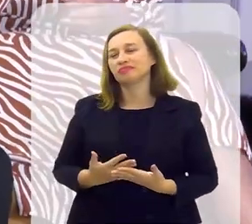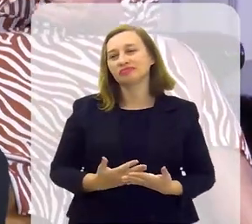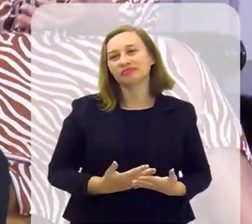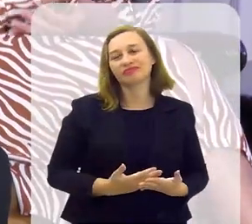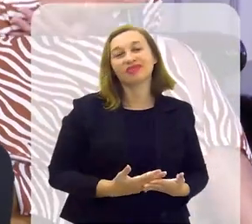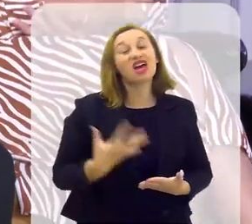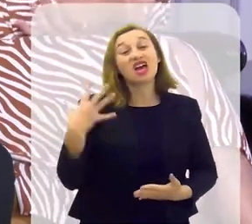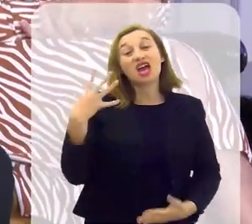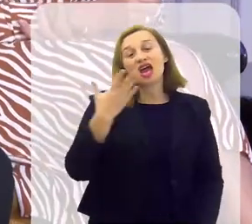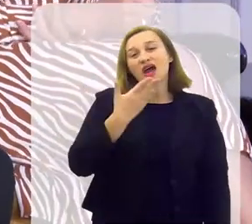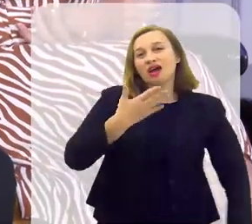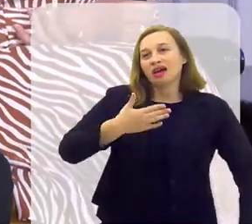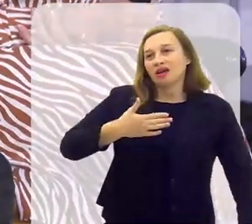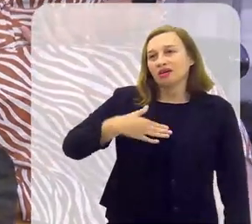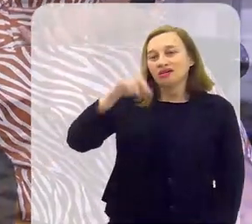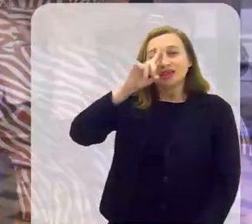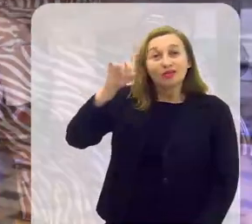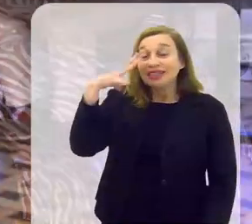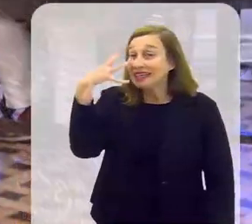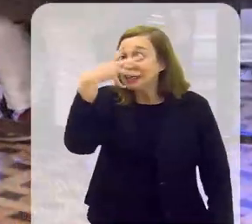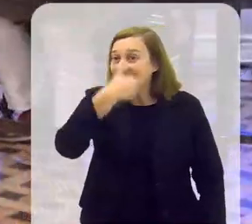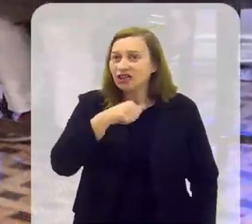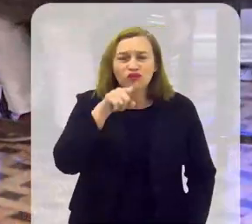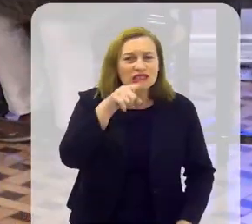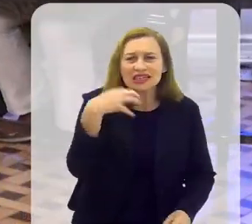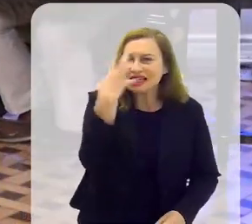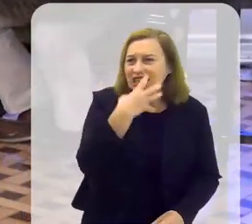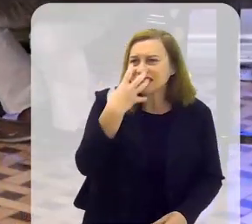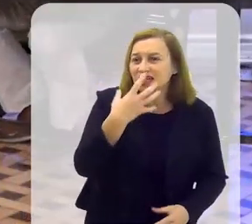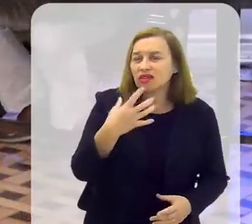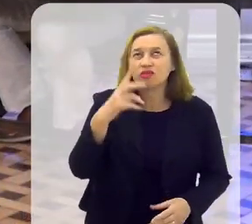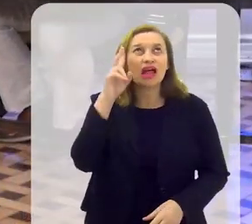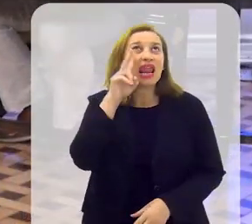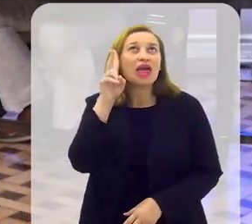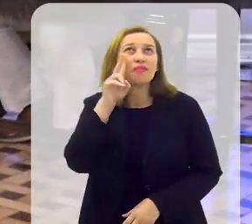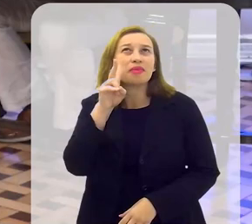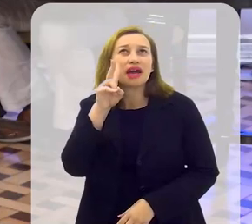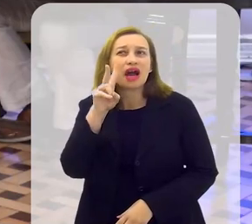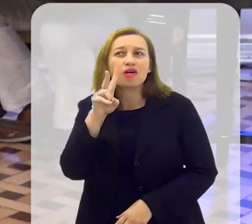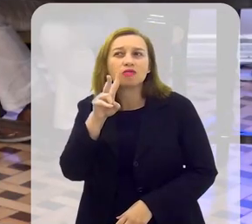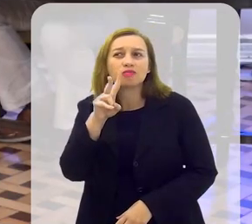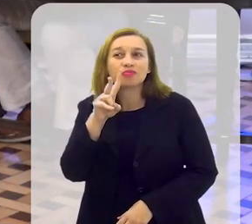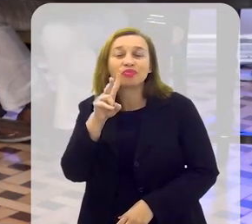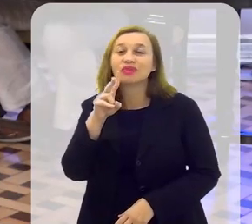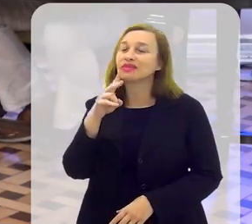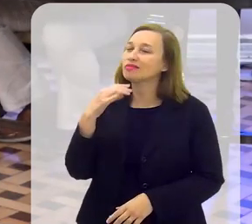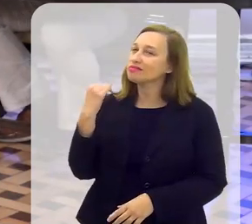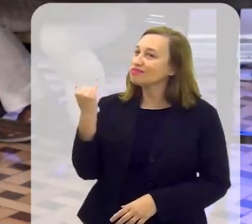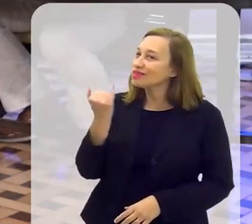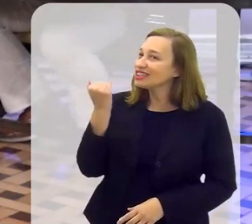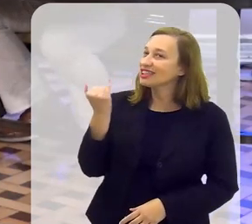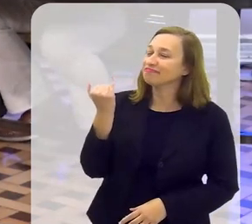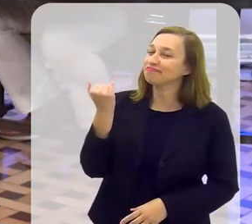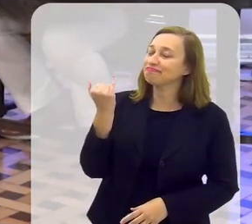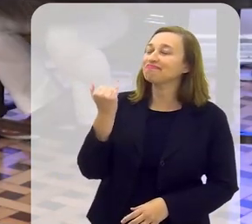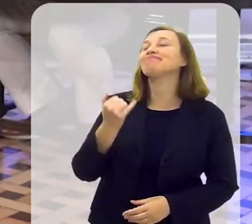meu Deus coisa linda você cantando se me fez lembrar algo muito interessante